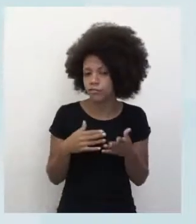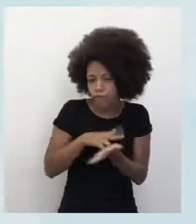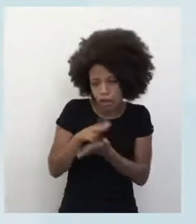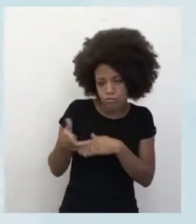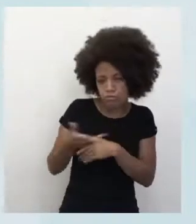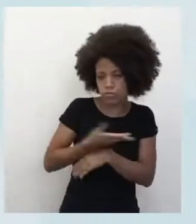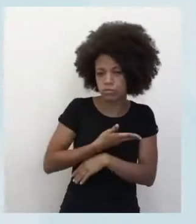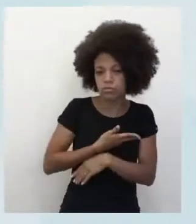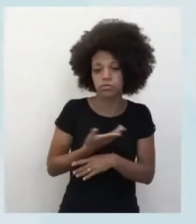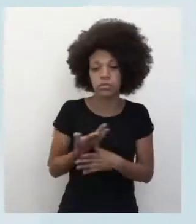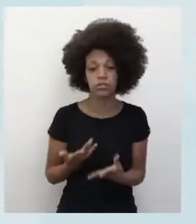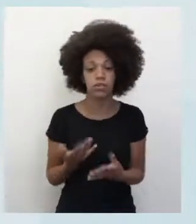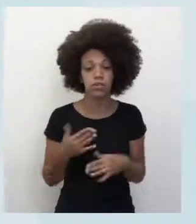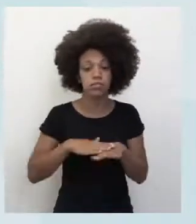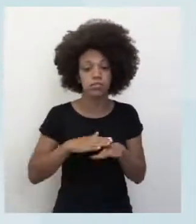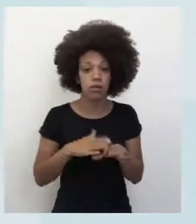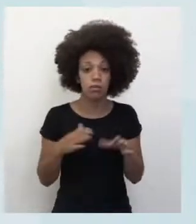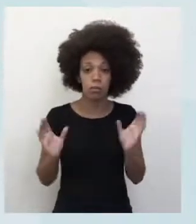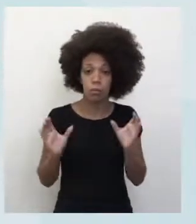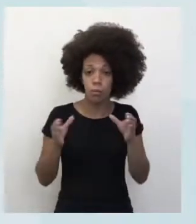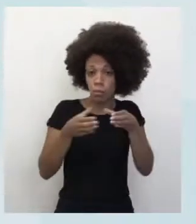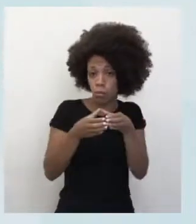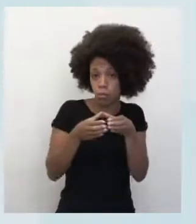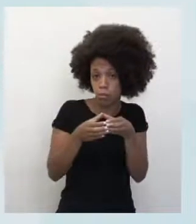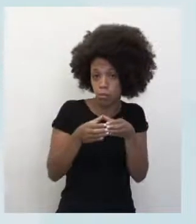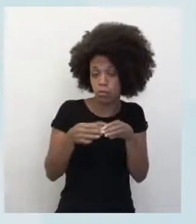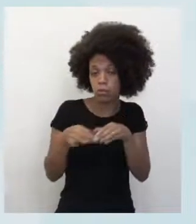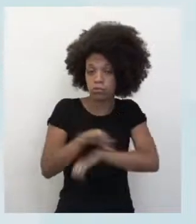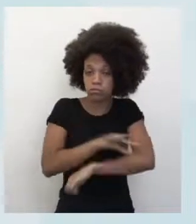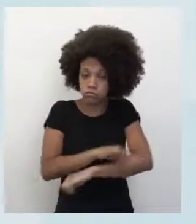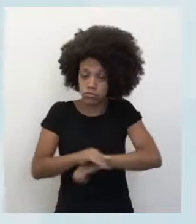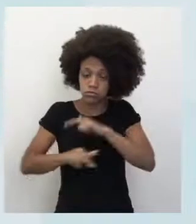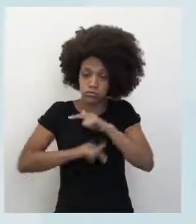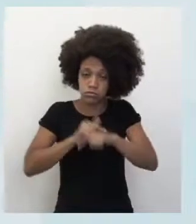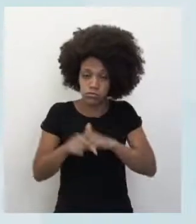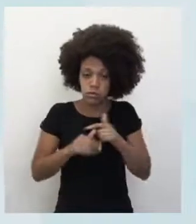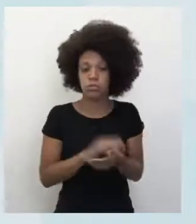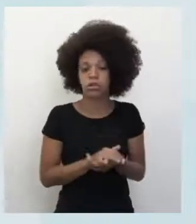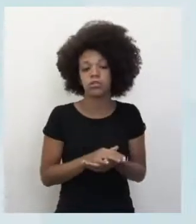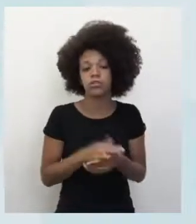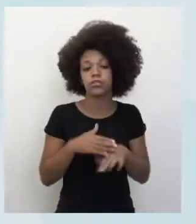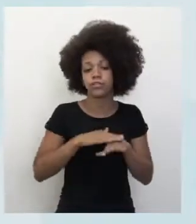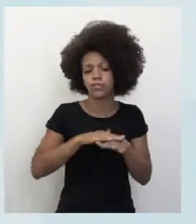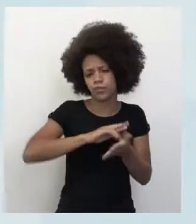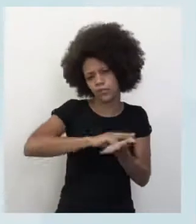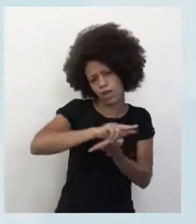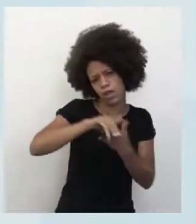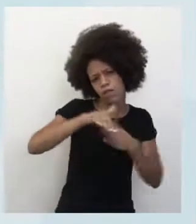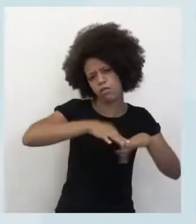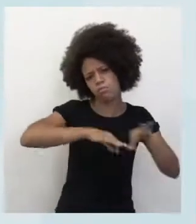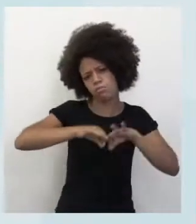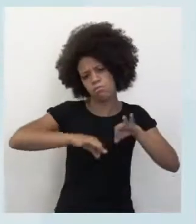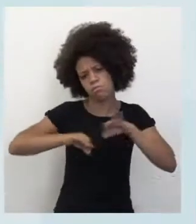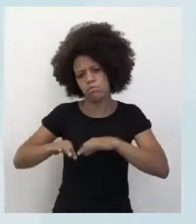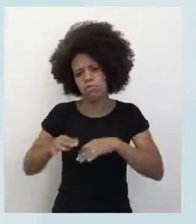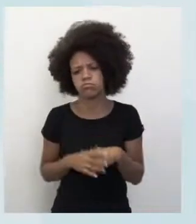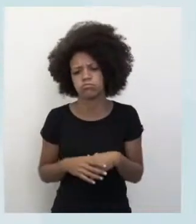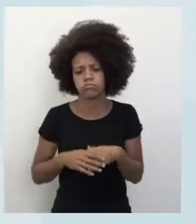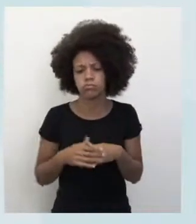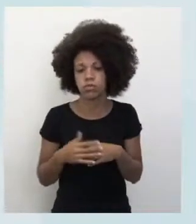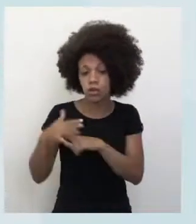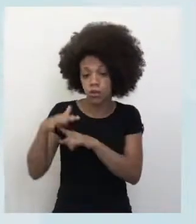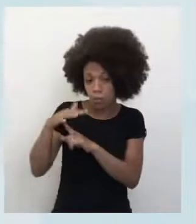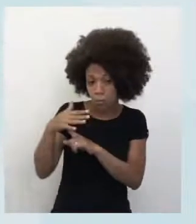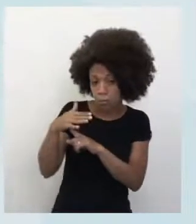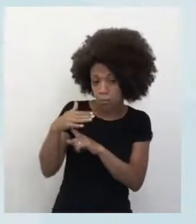Palácio e o Parque Güell, que é as fotos que a gente viu aí. Então, esse parque foi uma encomenda. Já pensou, turma?